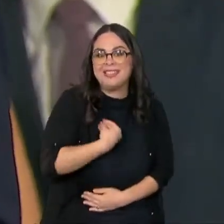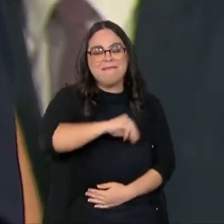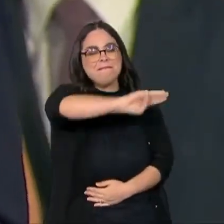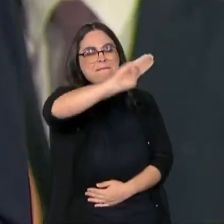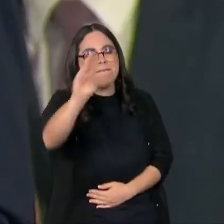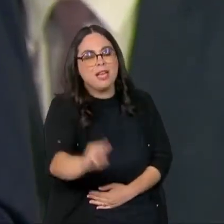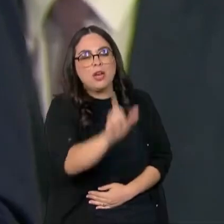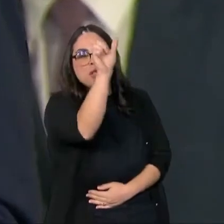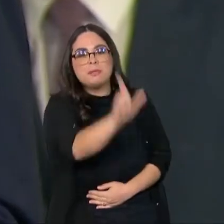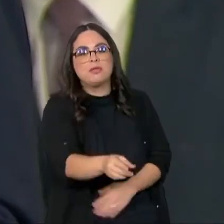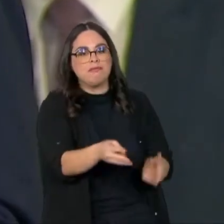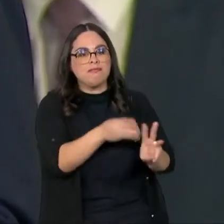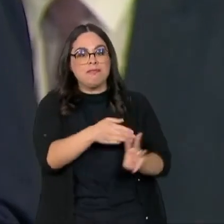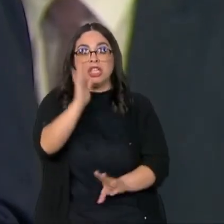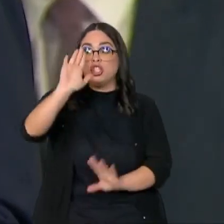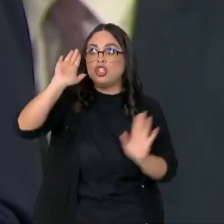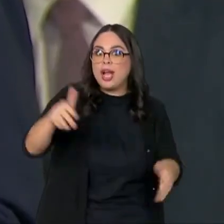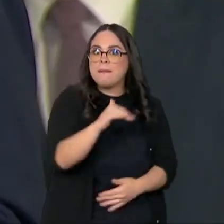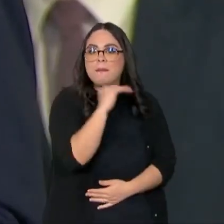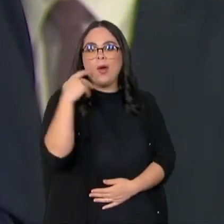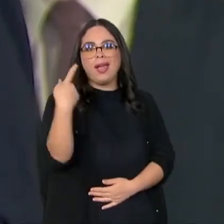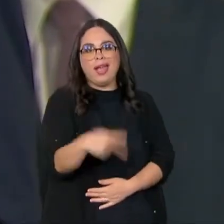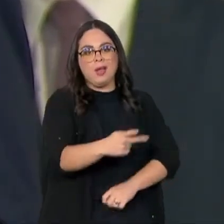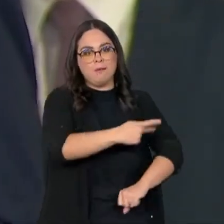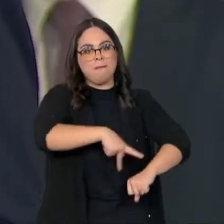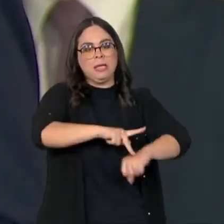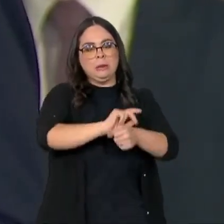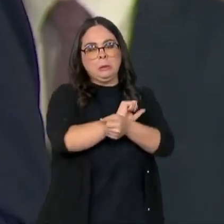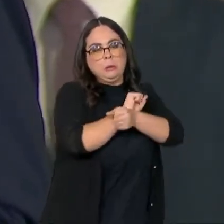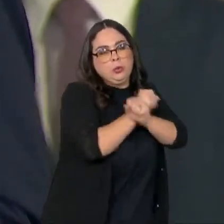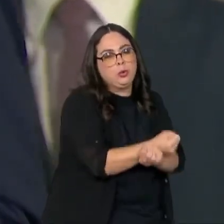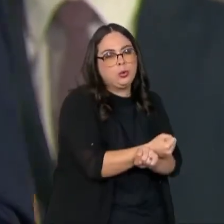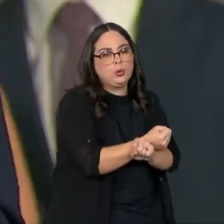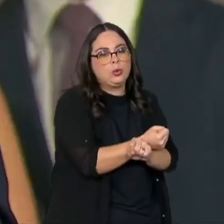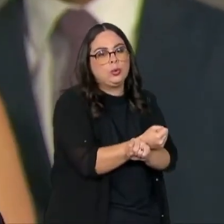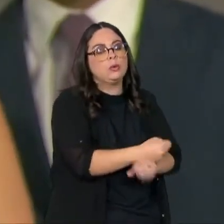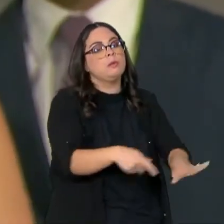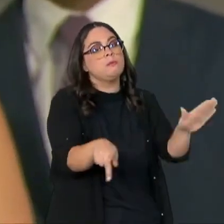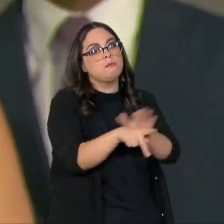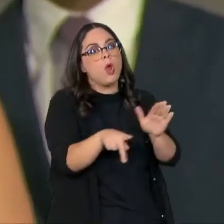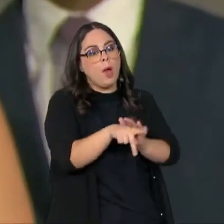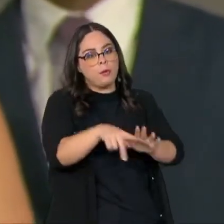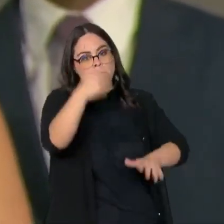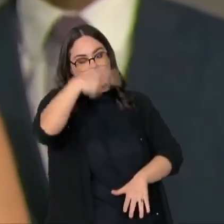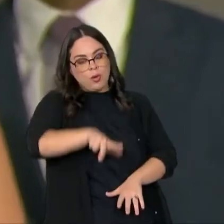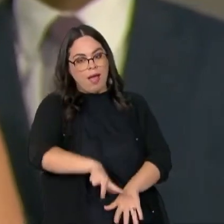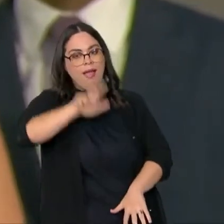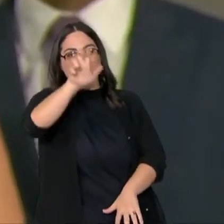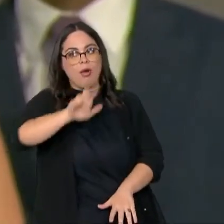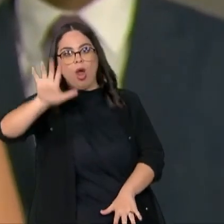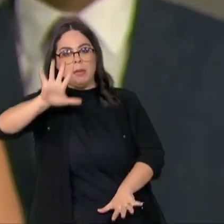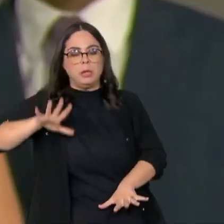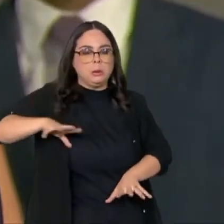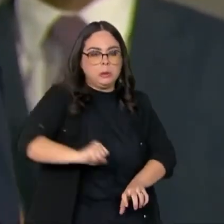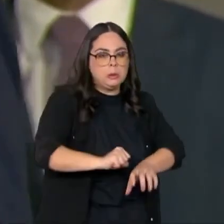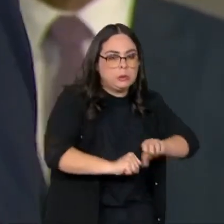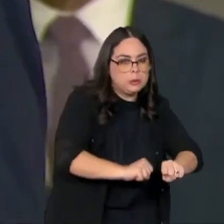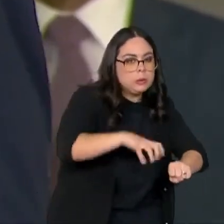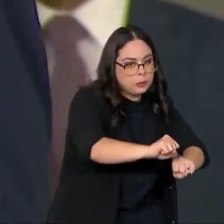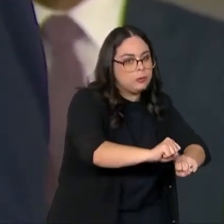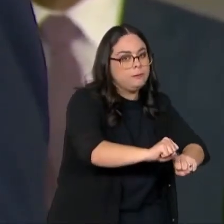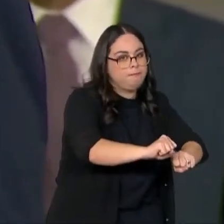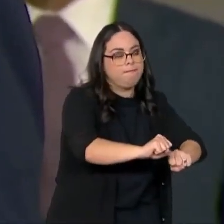milhões de indígenas que morreram nesse país, escravizados pelos colonizadores europeus.